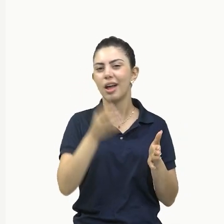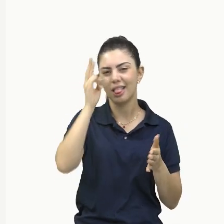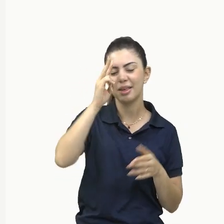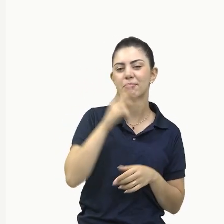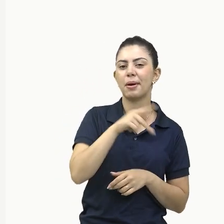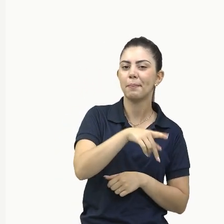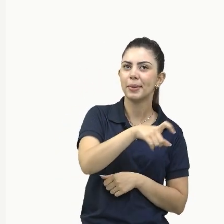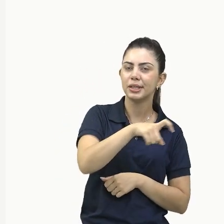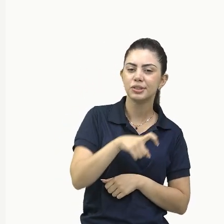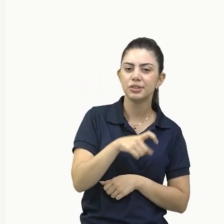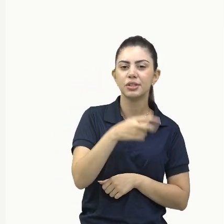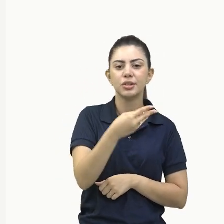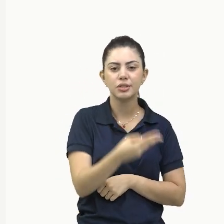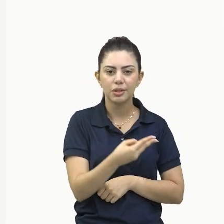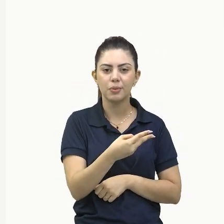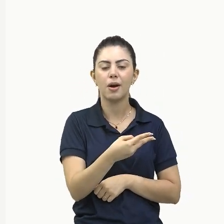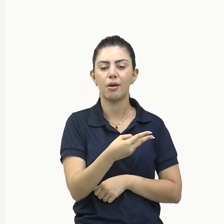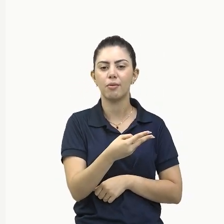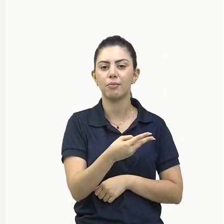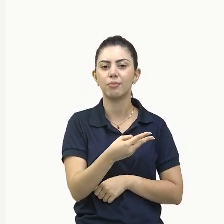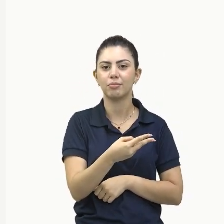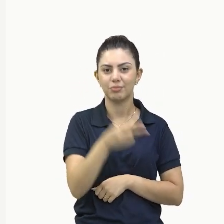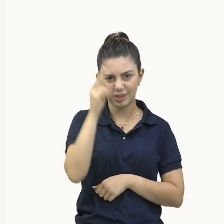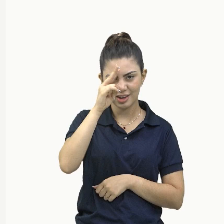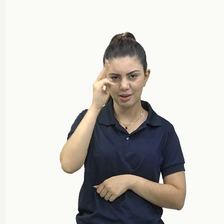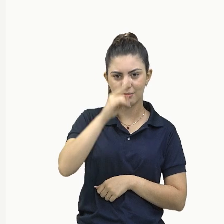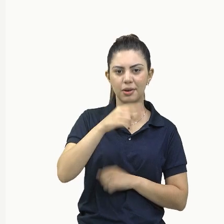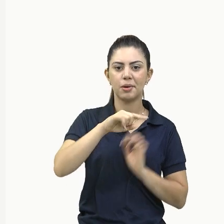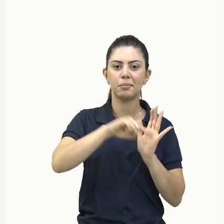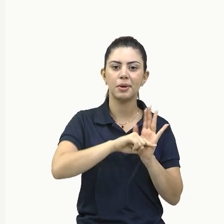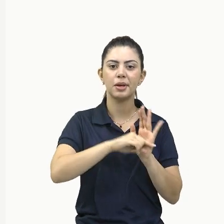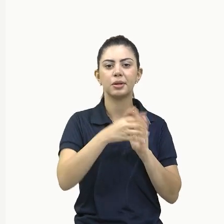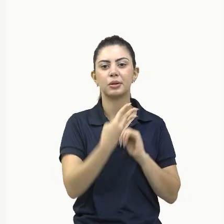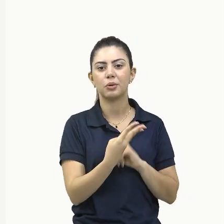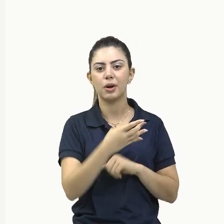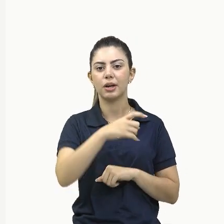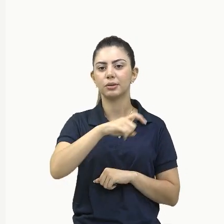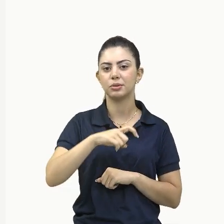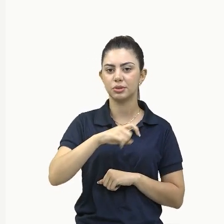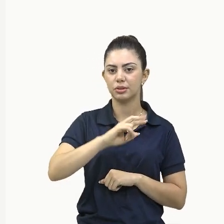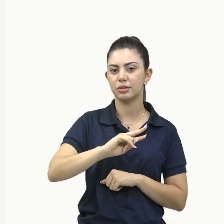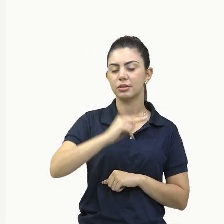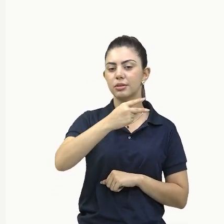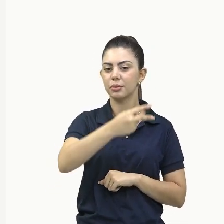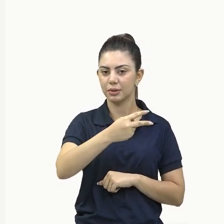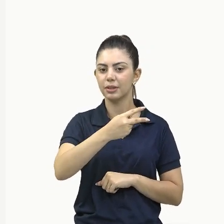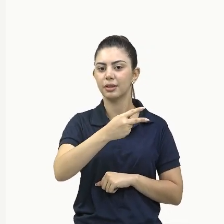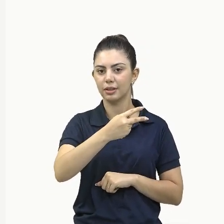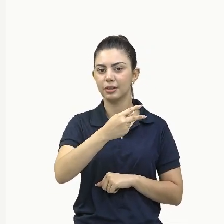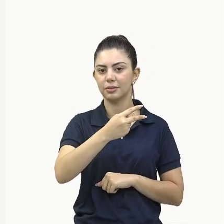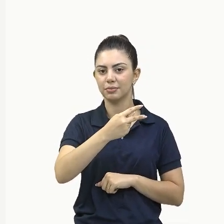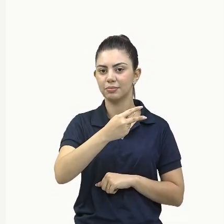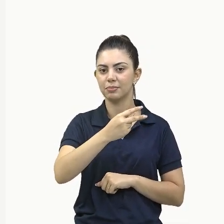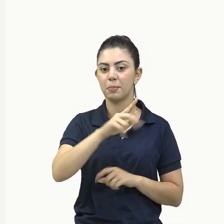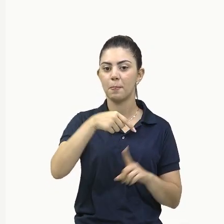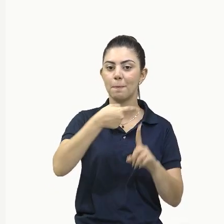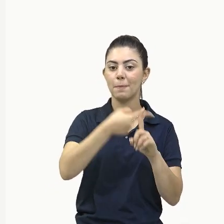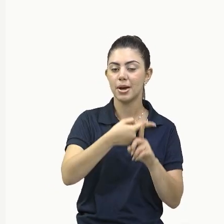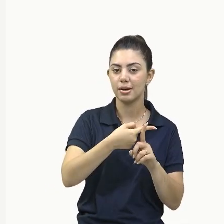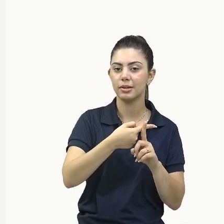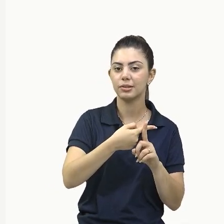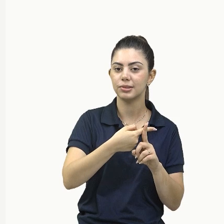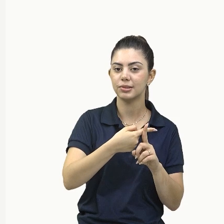de x igual, né, menos 4x ao quadrado,